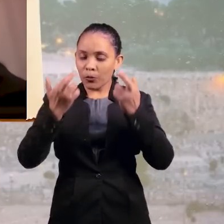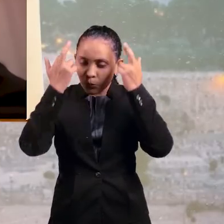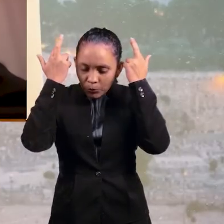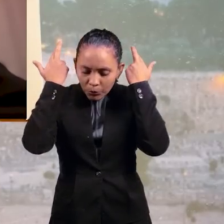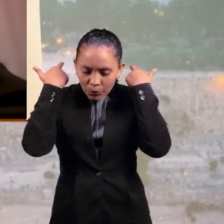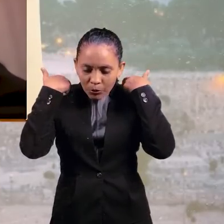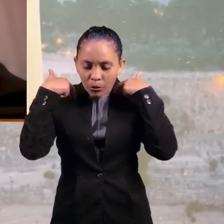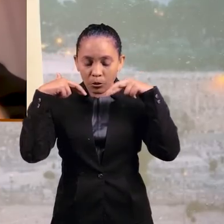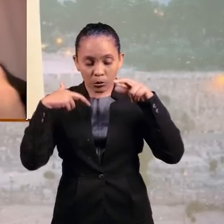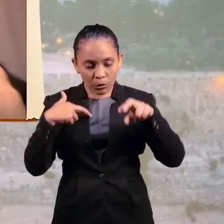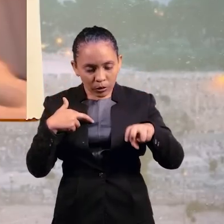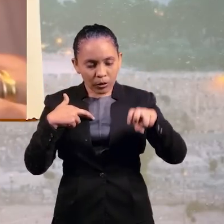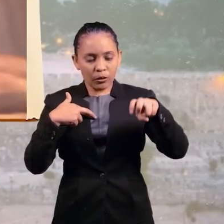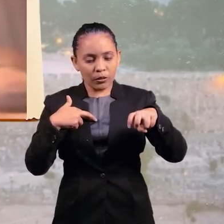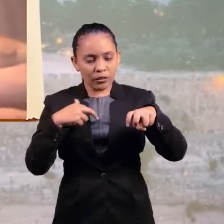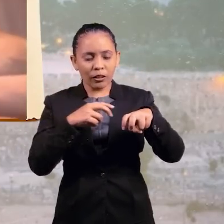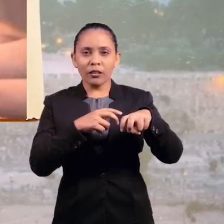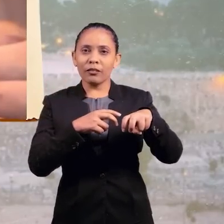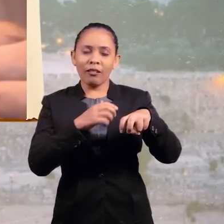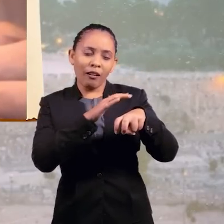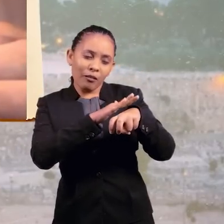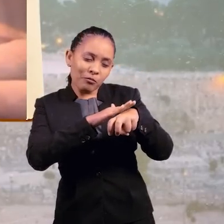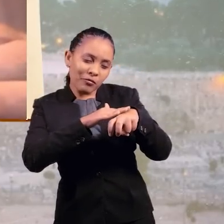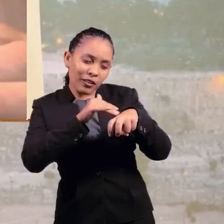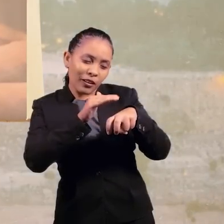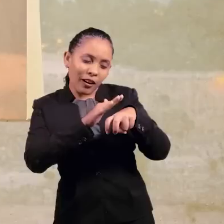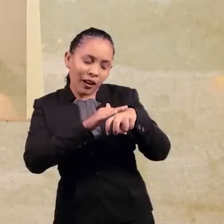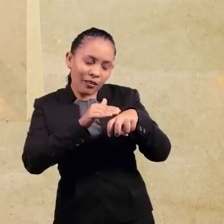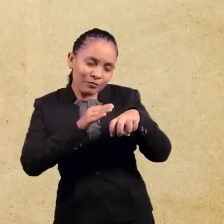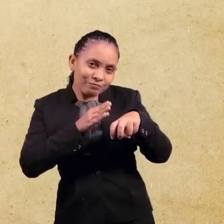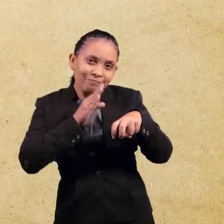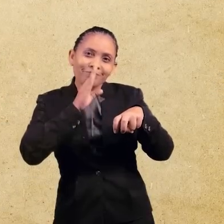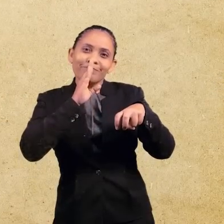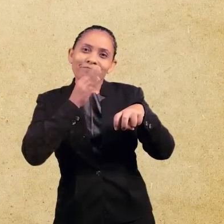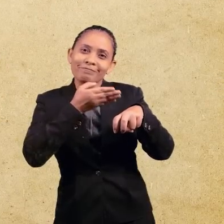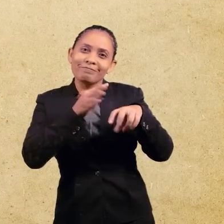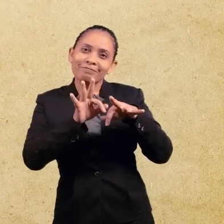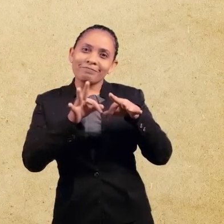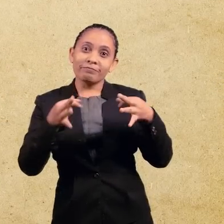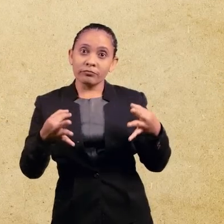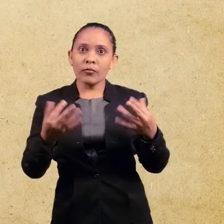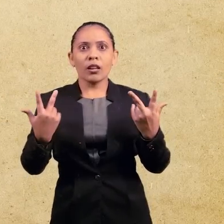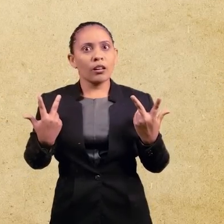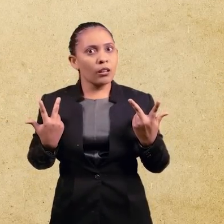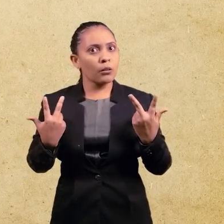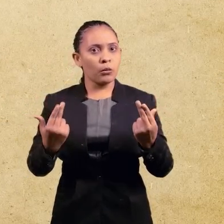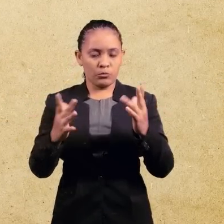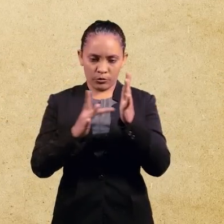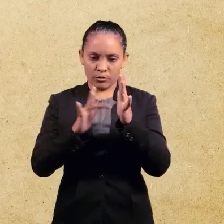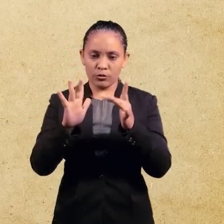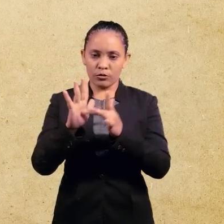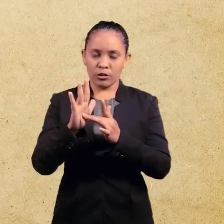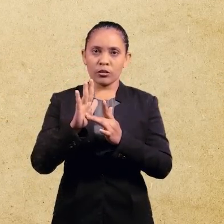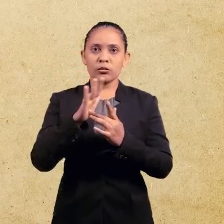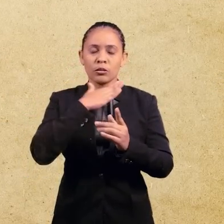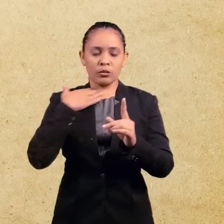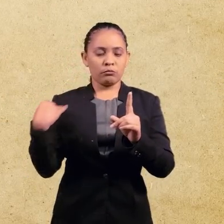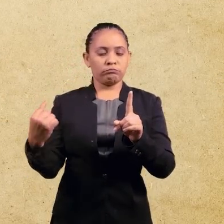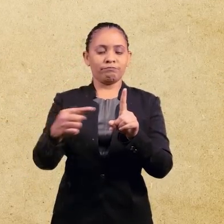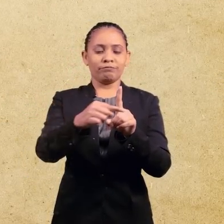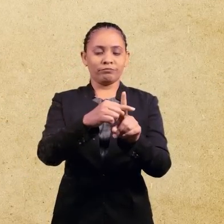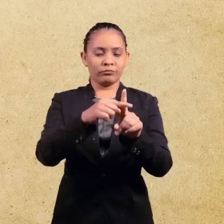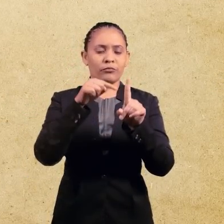bem obediente, né? Bem símbolo disso, né? Foi levado ao matadouro como uma ovelha muda perante os